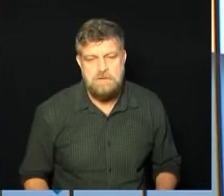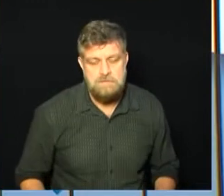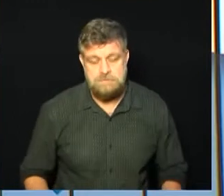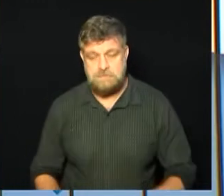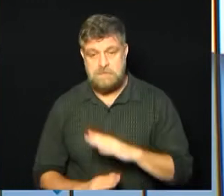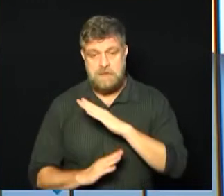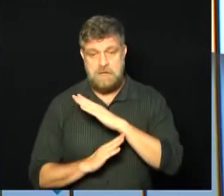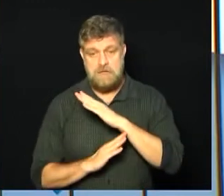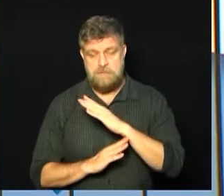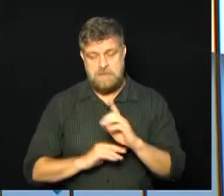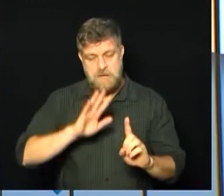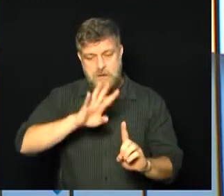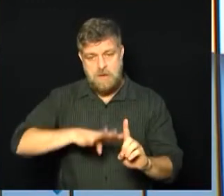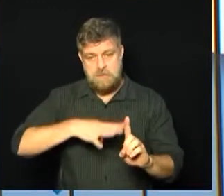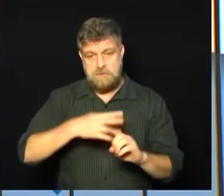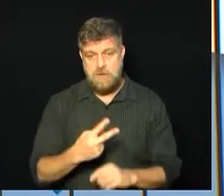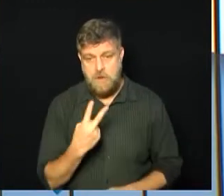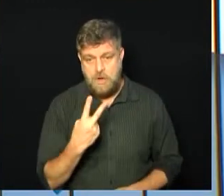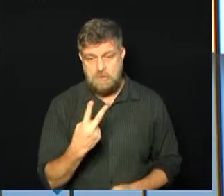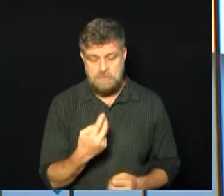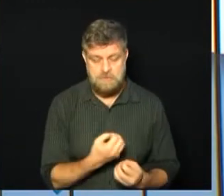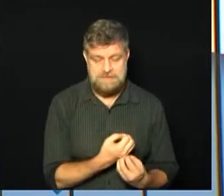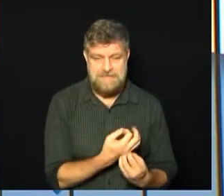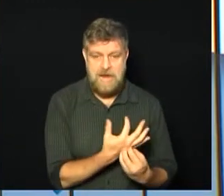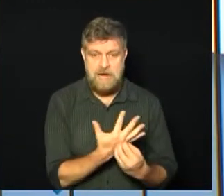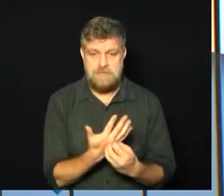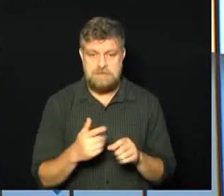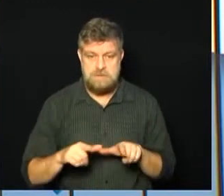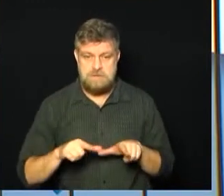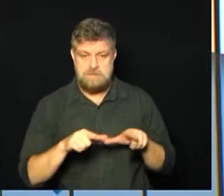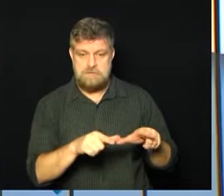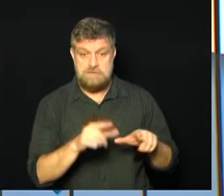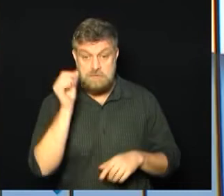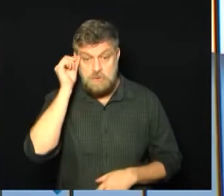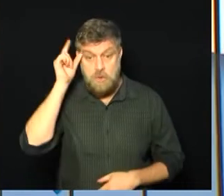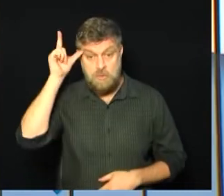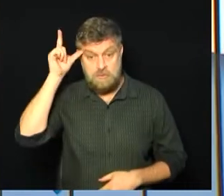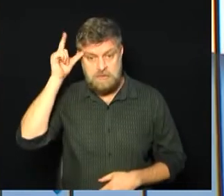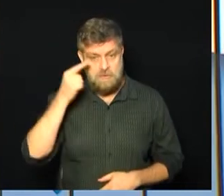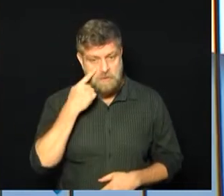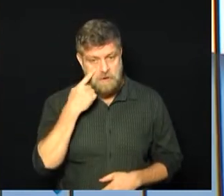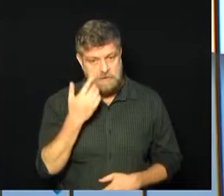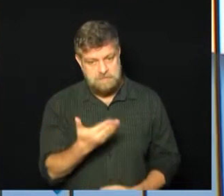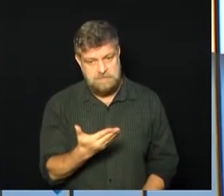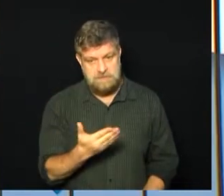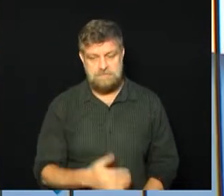Câmara homenageou 2 artistas com o diploma de mérito cultural. Confira.